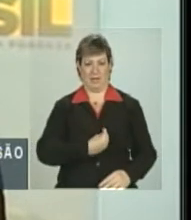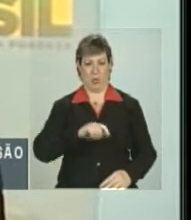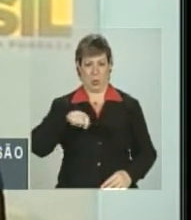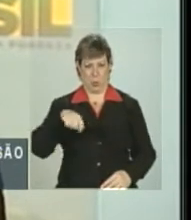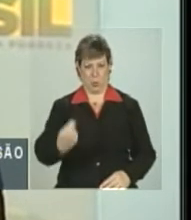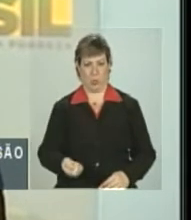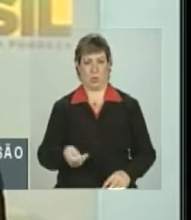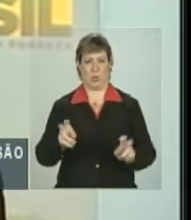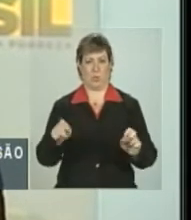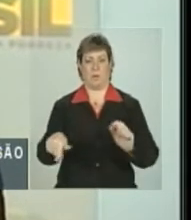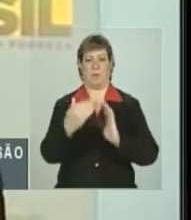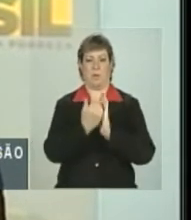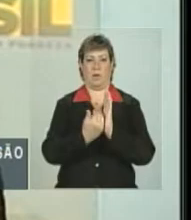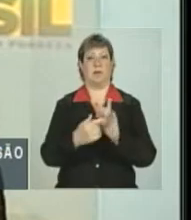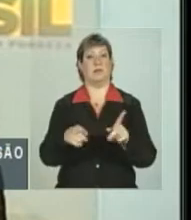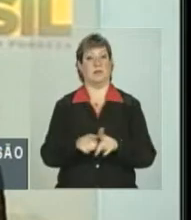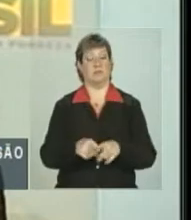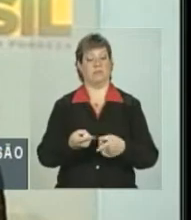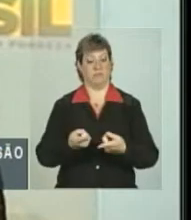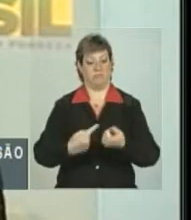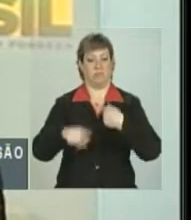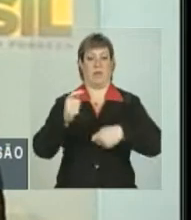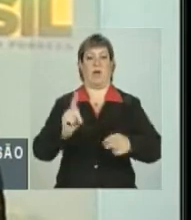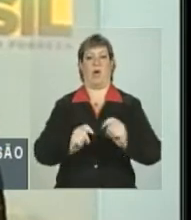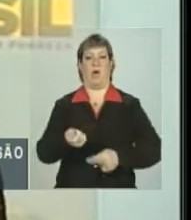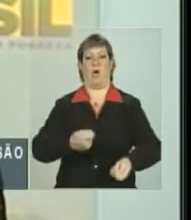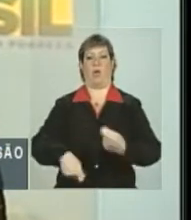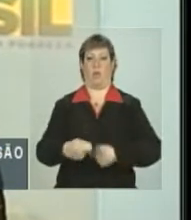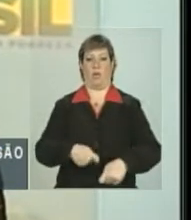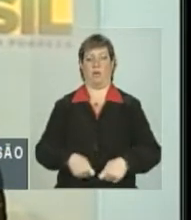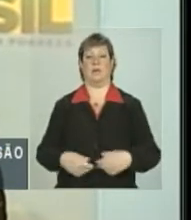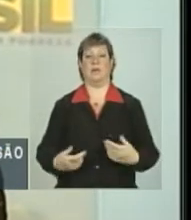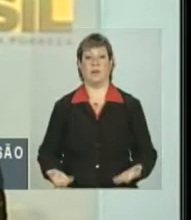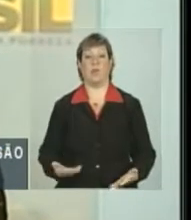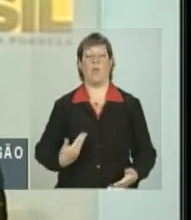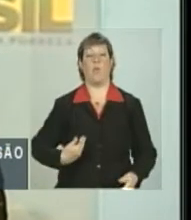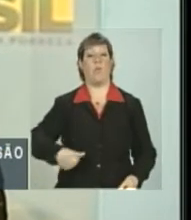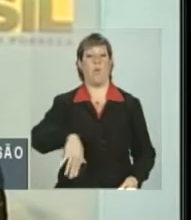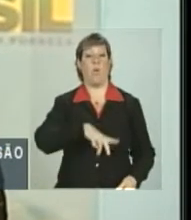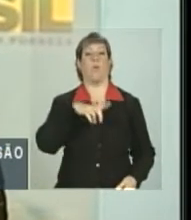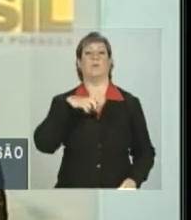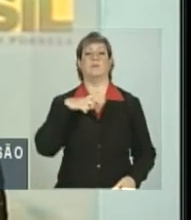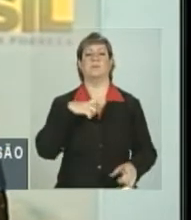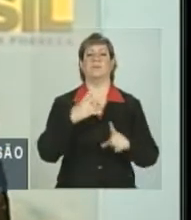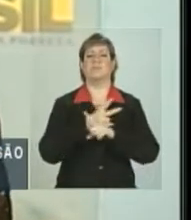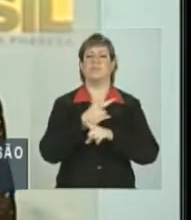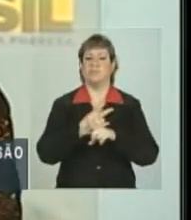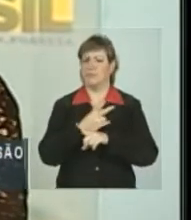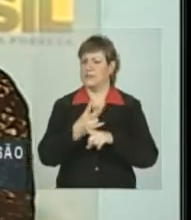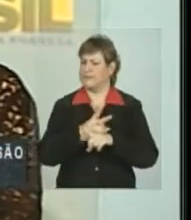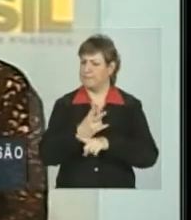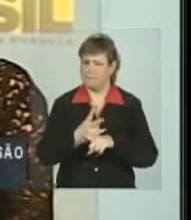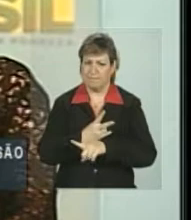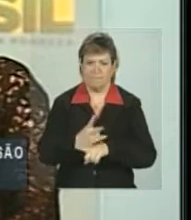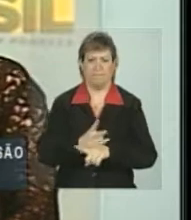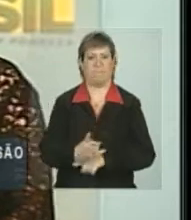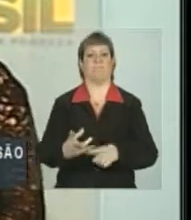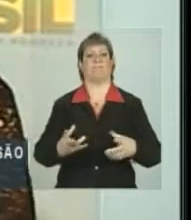significa também um impulso econômico. E nós temos procurado